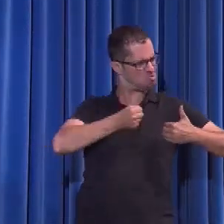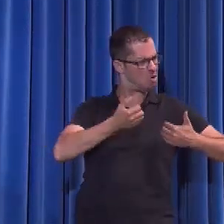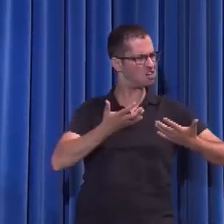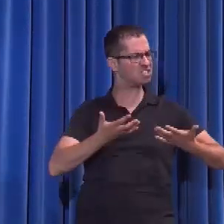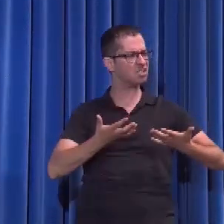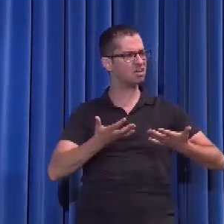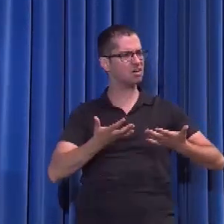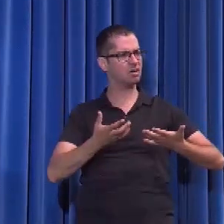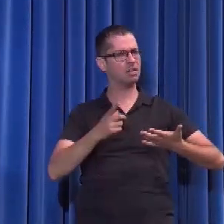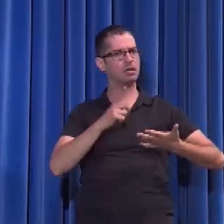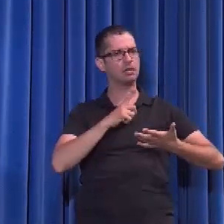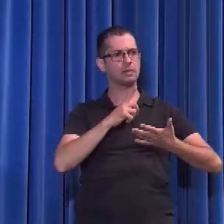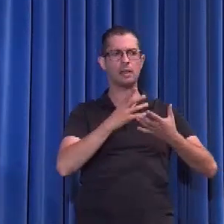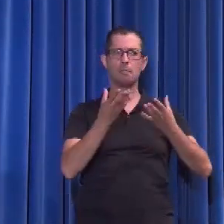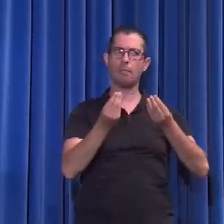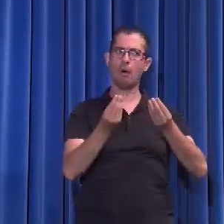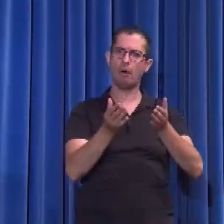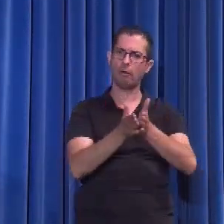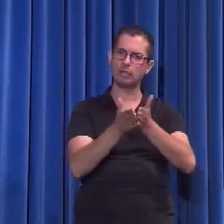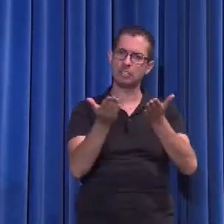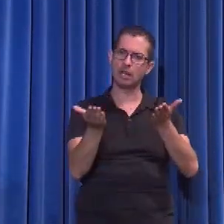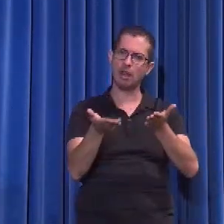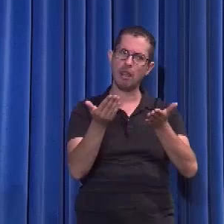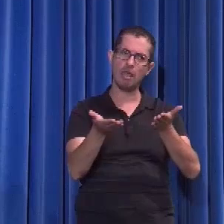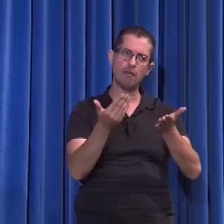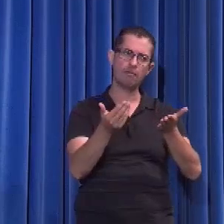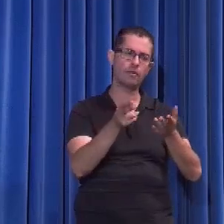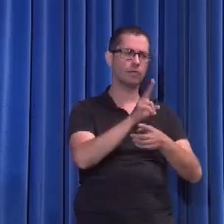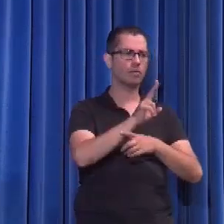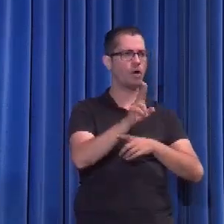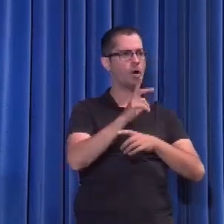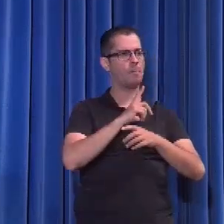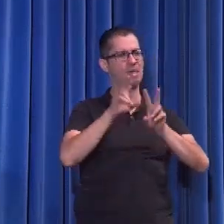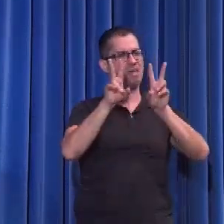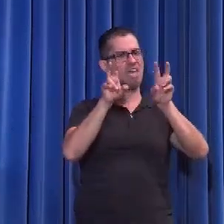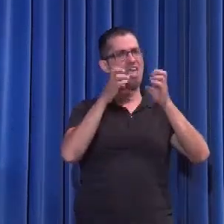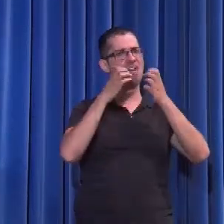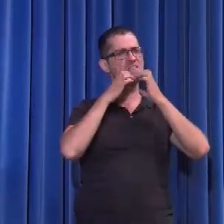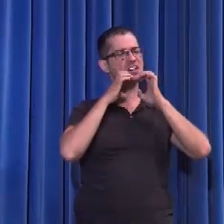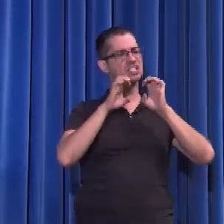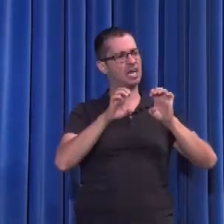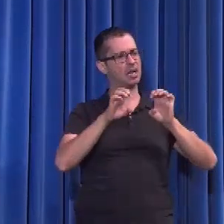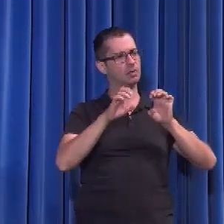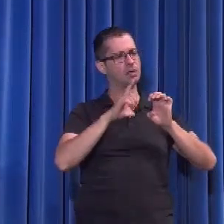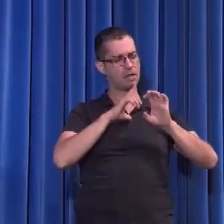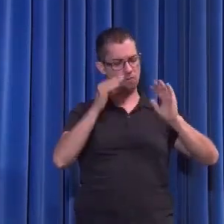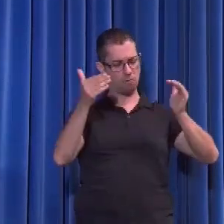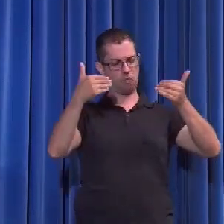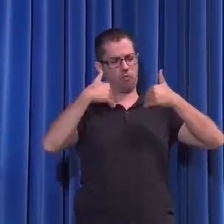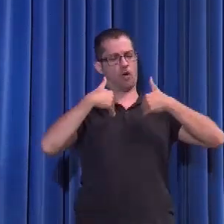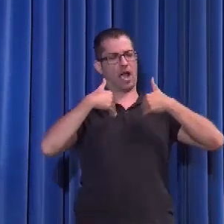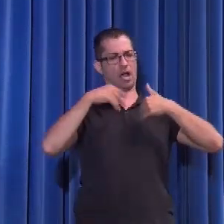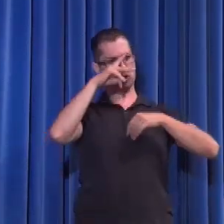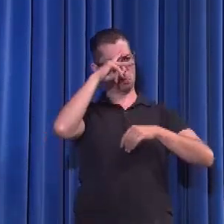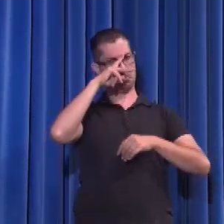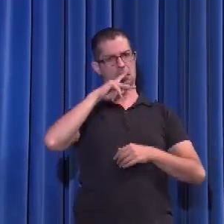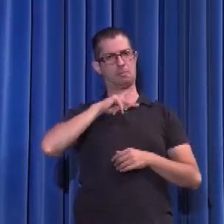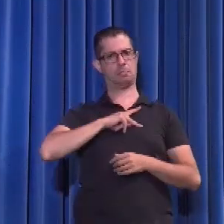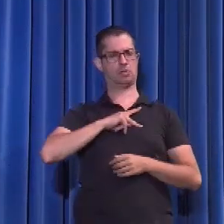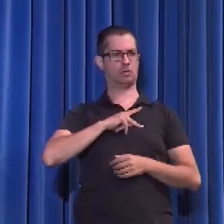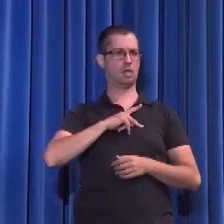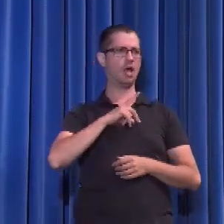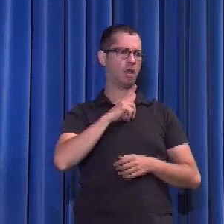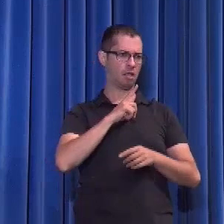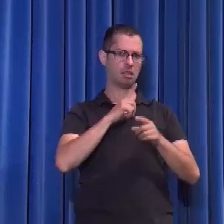temos muitos livros, inclusive chamados evangélicos, que estão centrados nos homens. Nós temos muitas